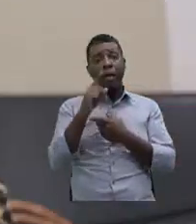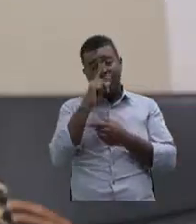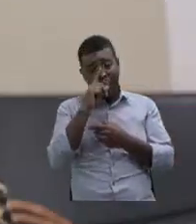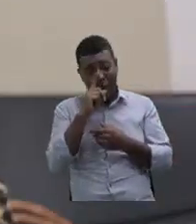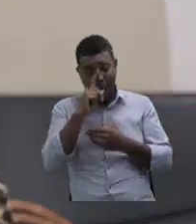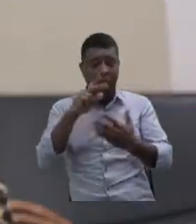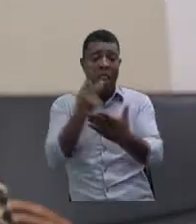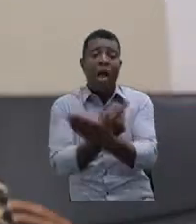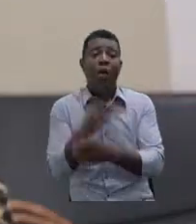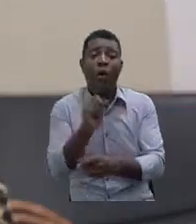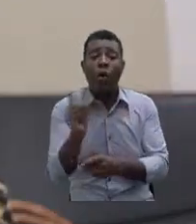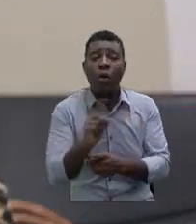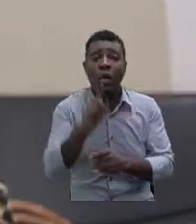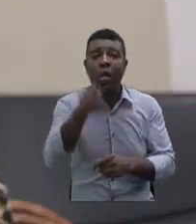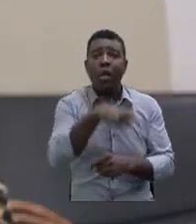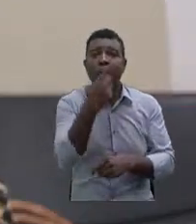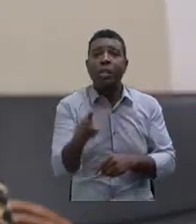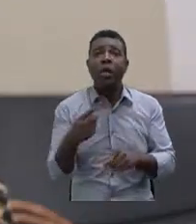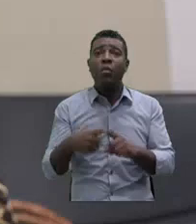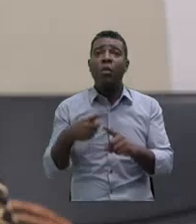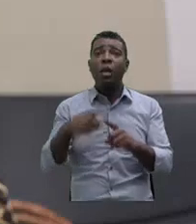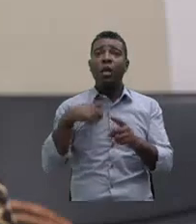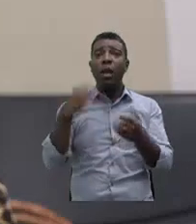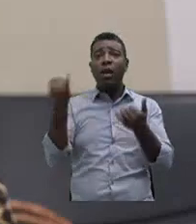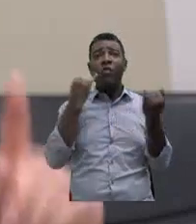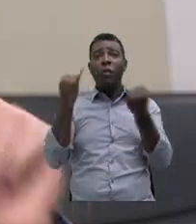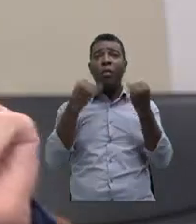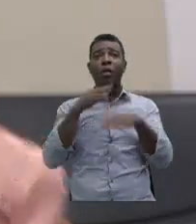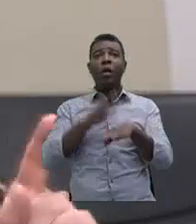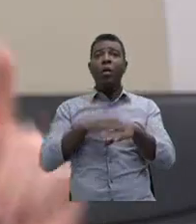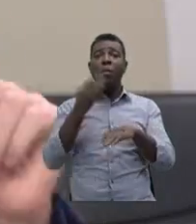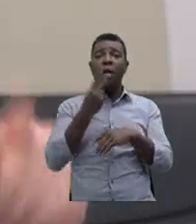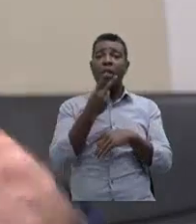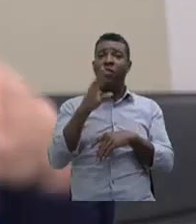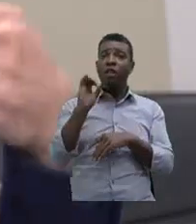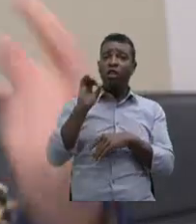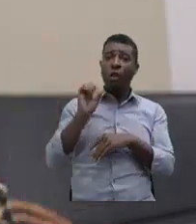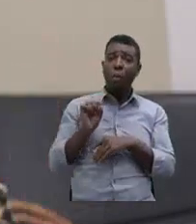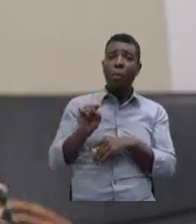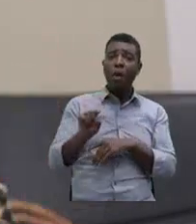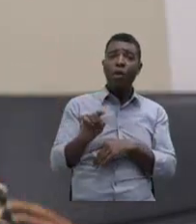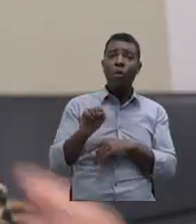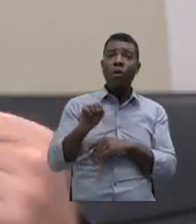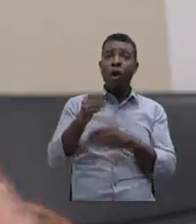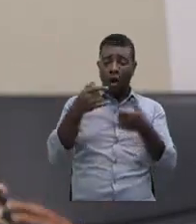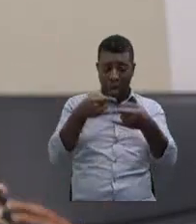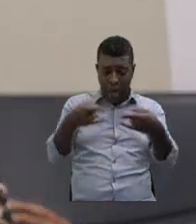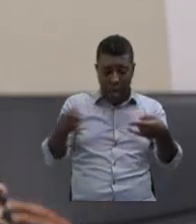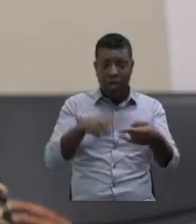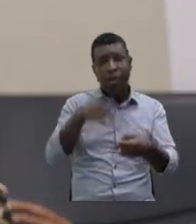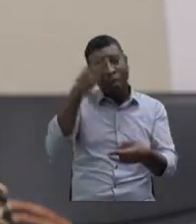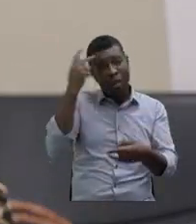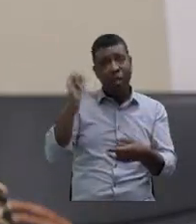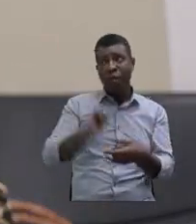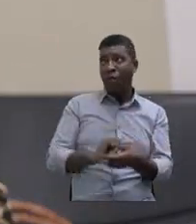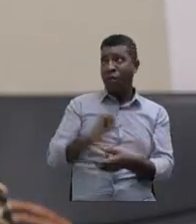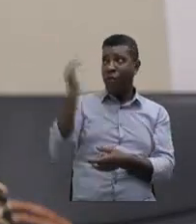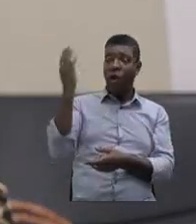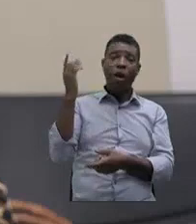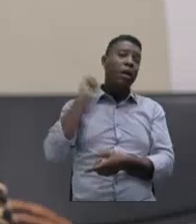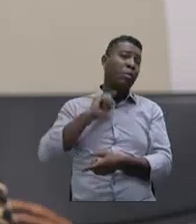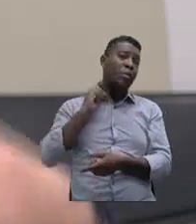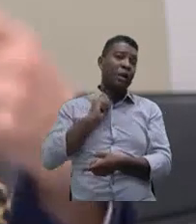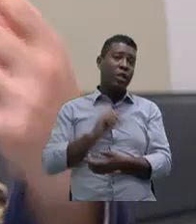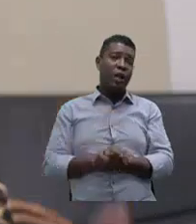já tem, segundo informações, mais de 20 mil ingressos de pessoas de fora de Minas Gerais. Então, são